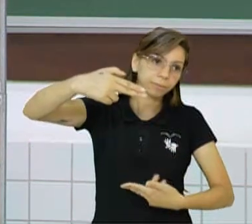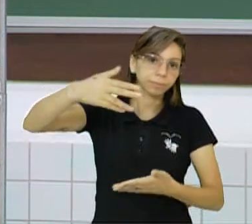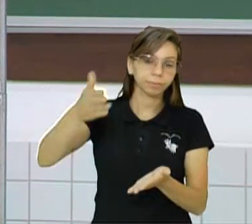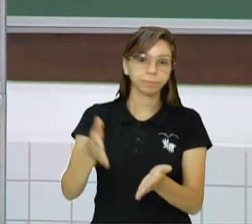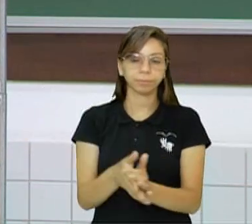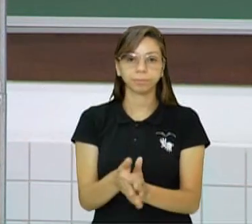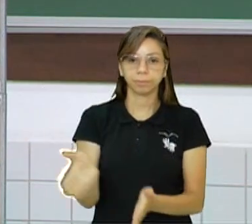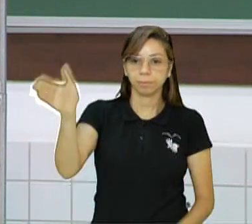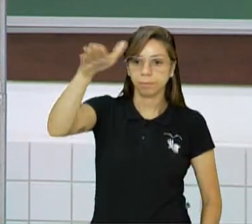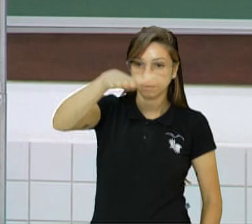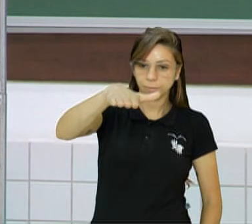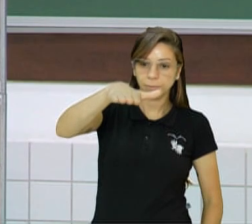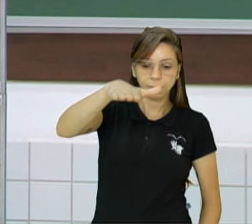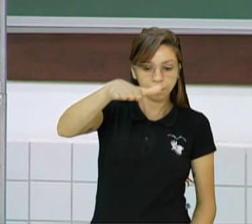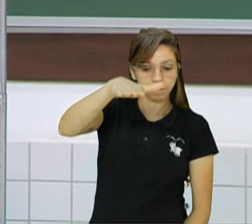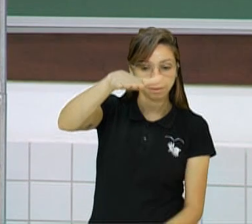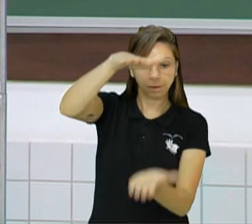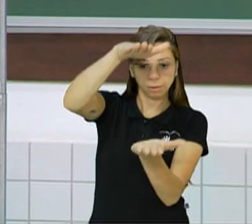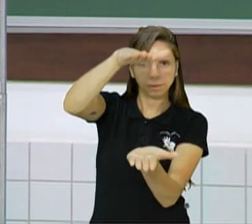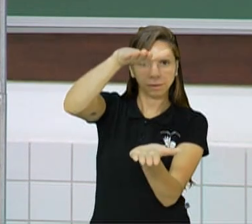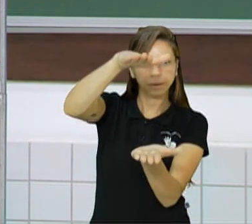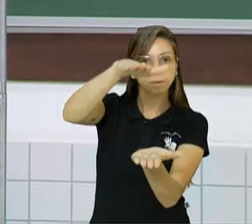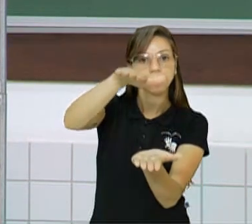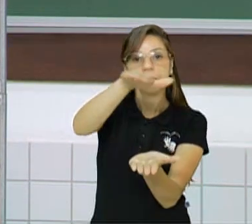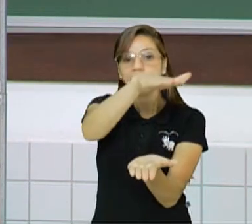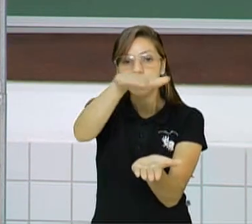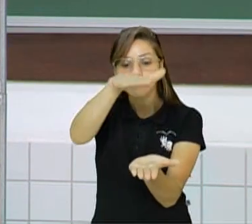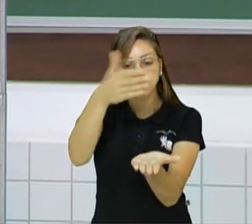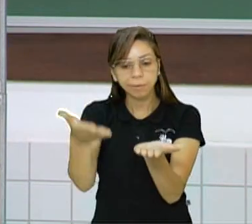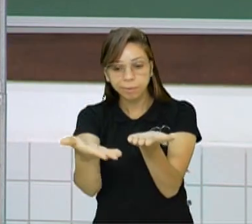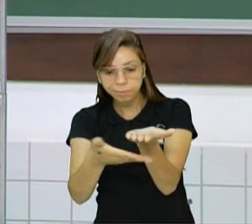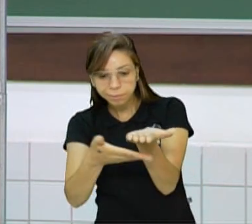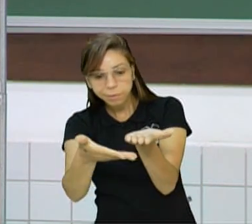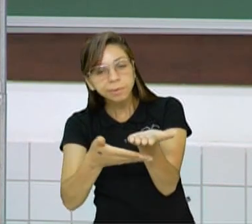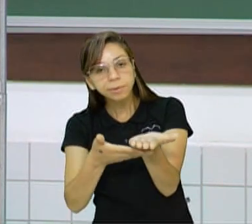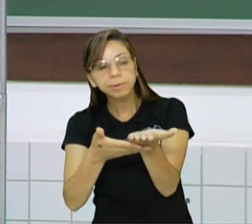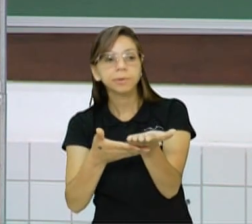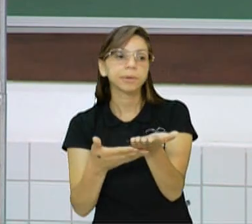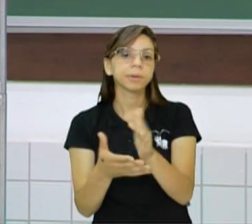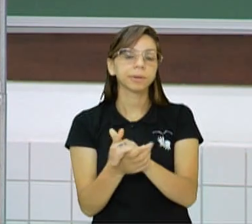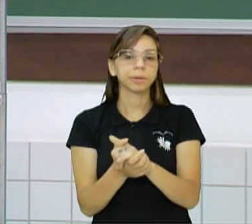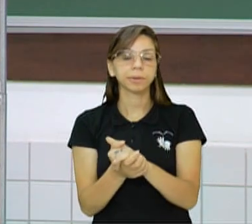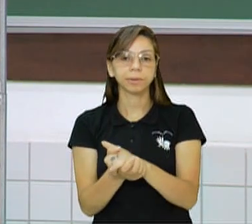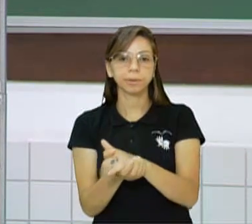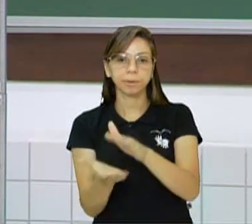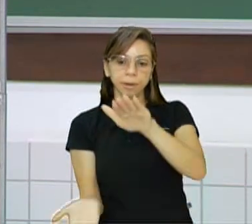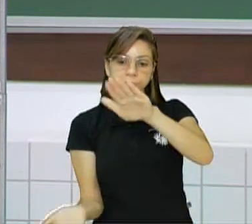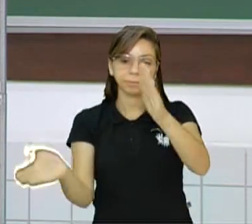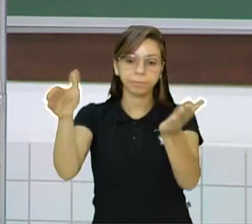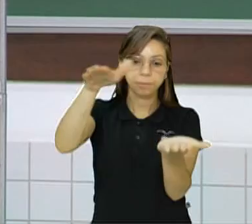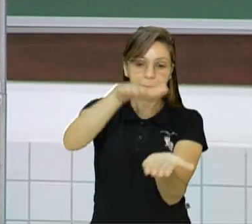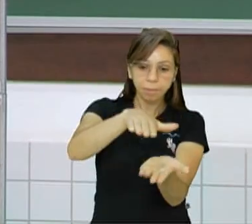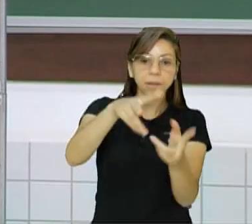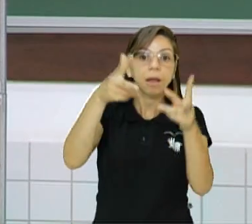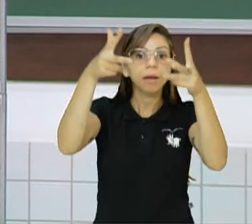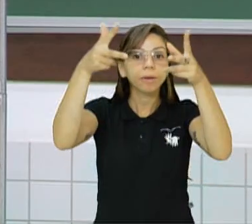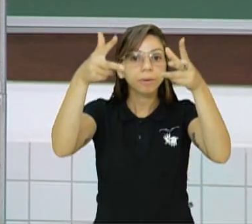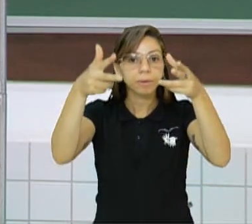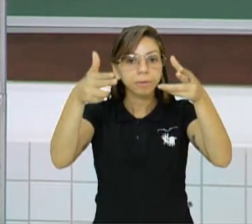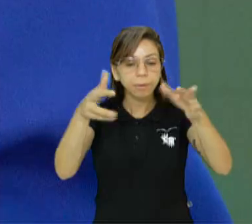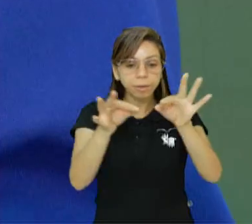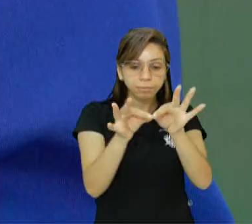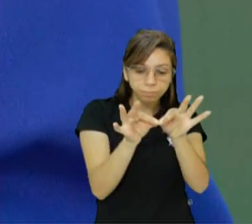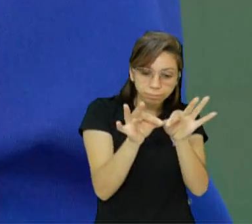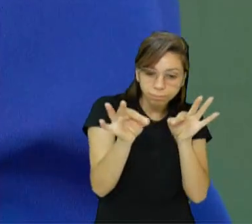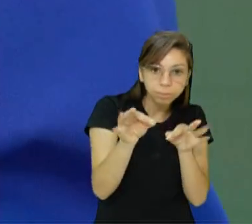que fecha embaixo e a que fecha em cima. E para poder encaixar certinho, elas têm que ser semelhantes, ter as